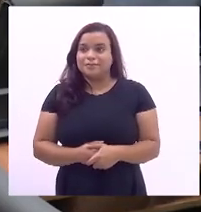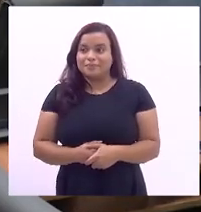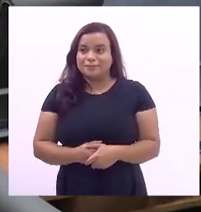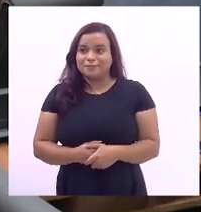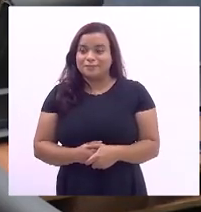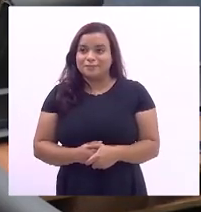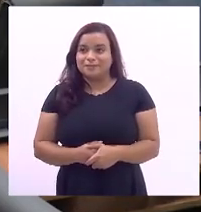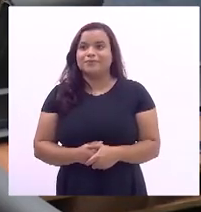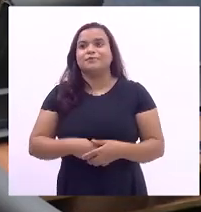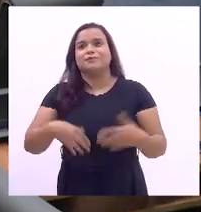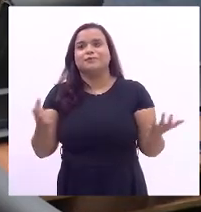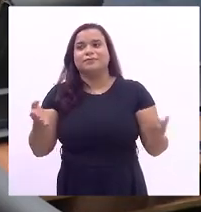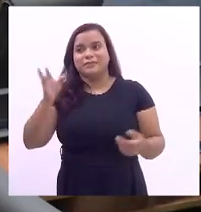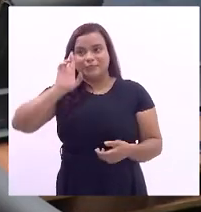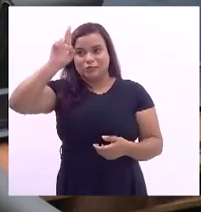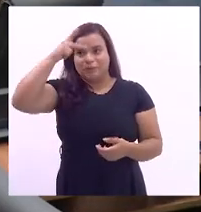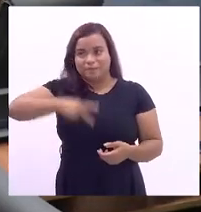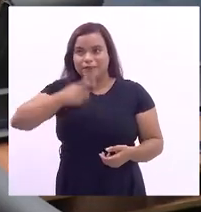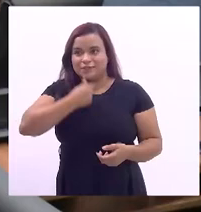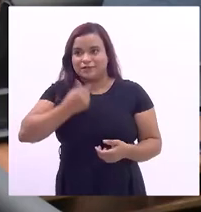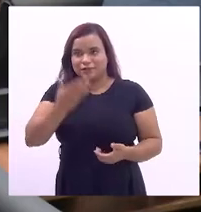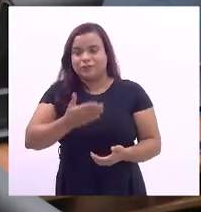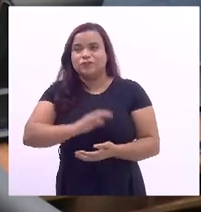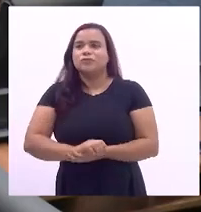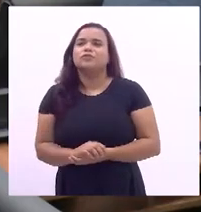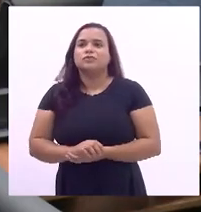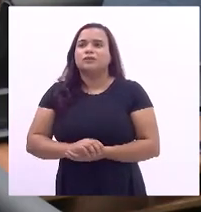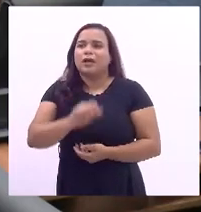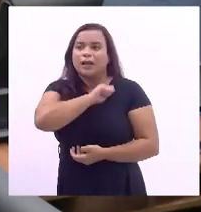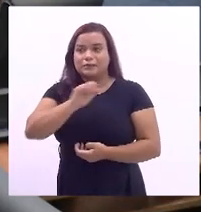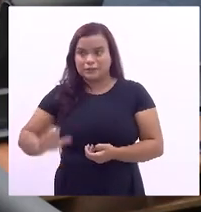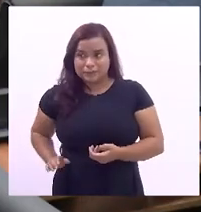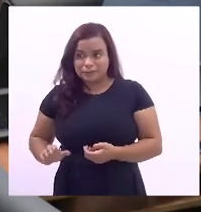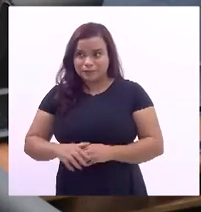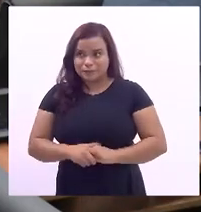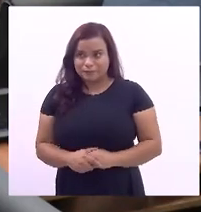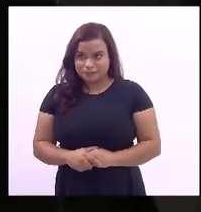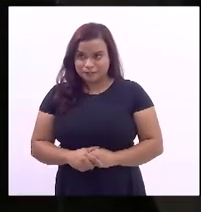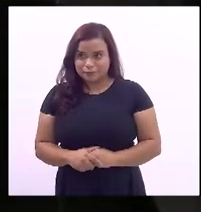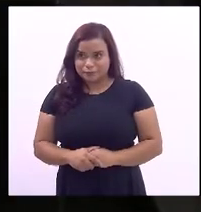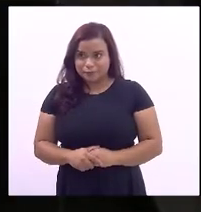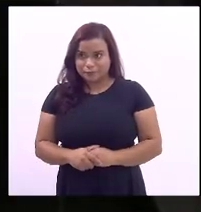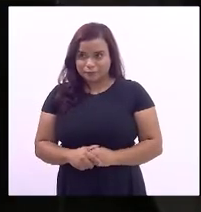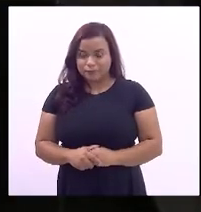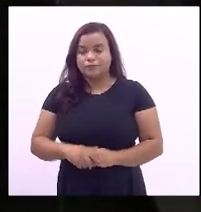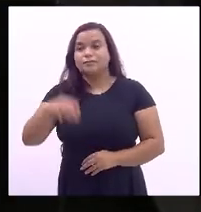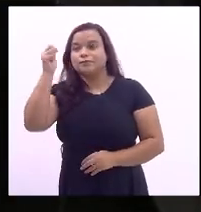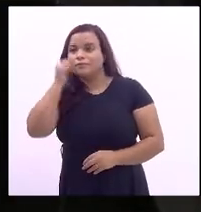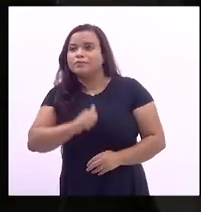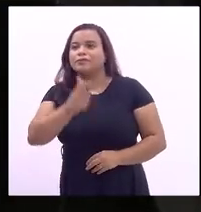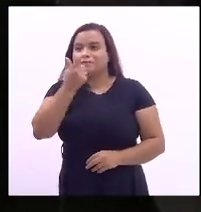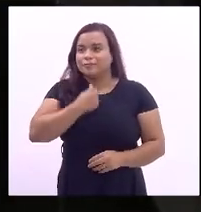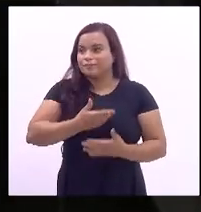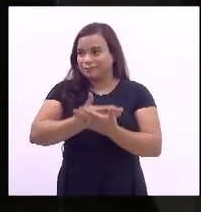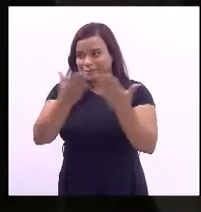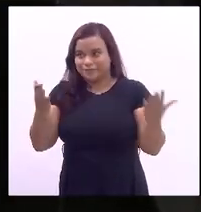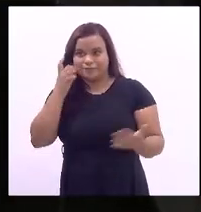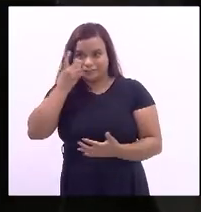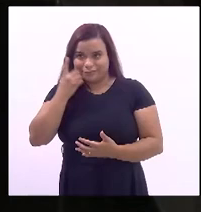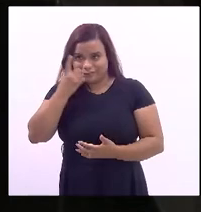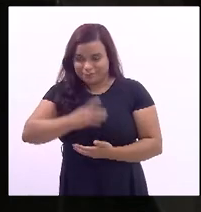e xó Presidente André Ceciliano Senhora existe Roriz